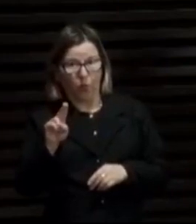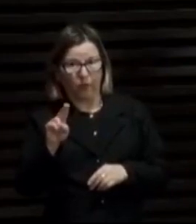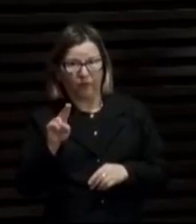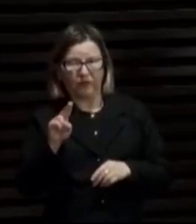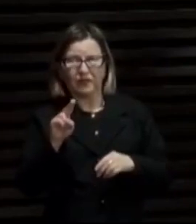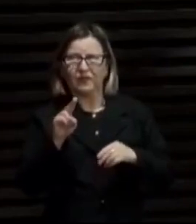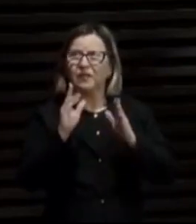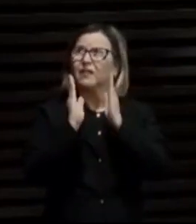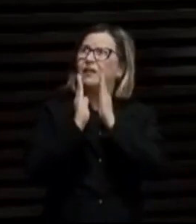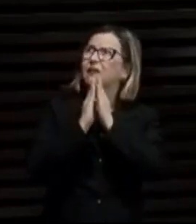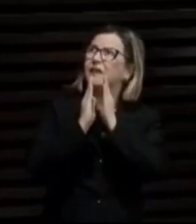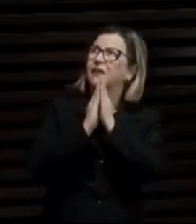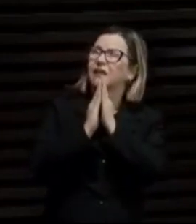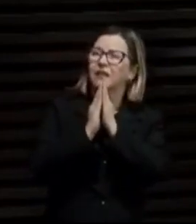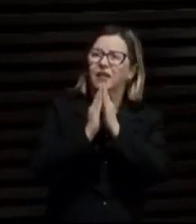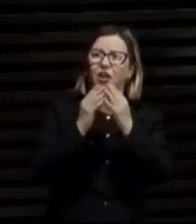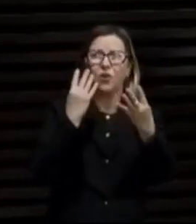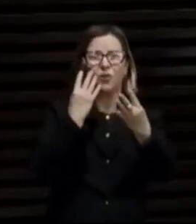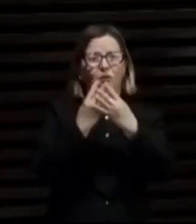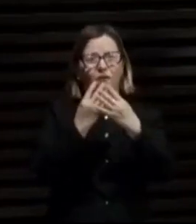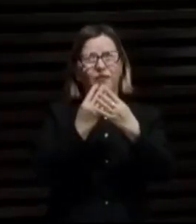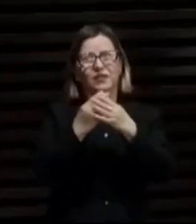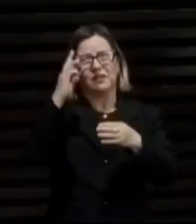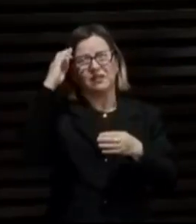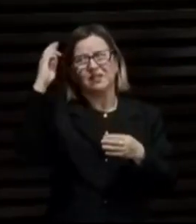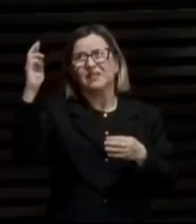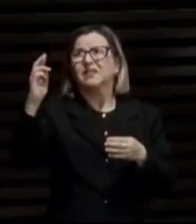preciso desse livramento nessa área.